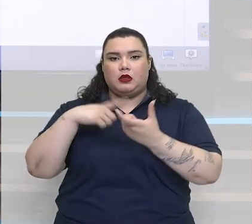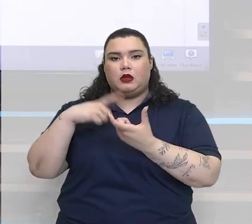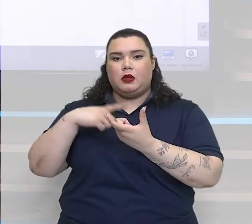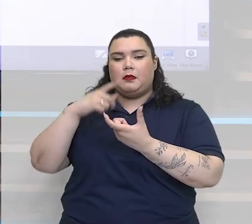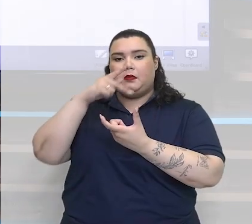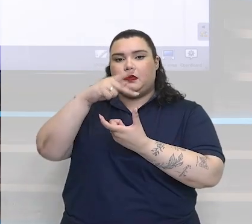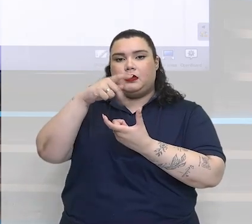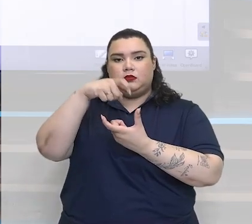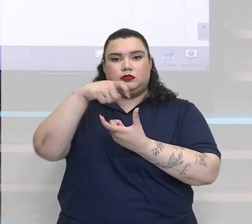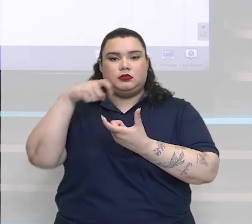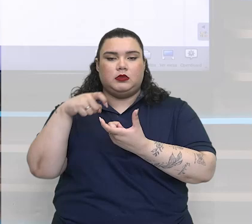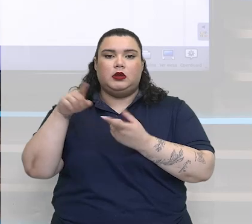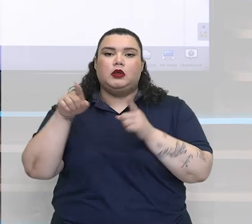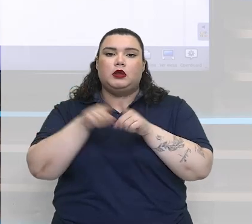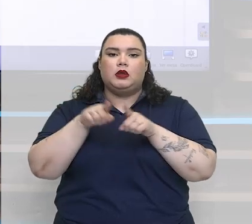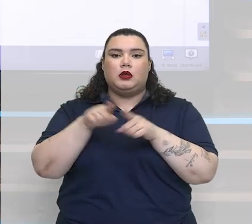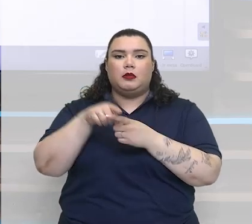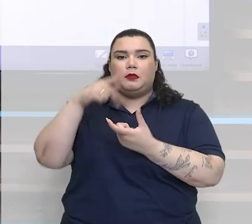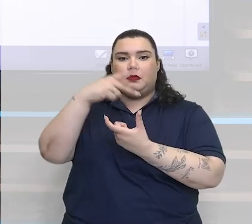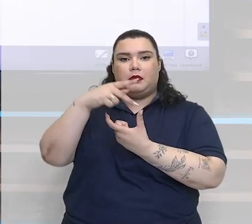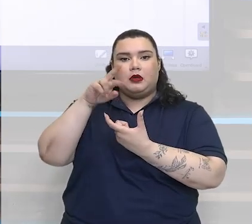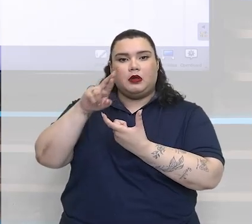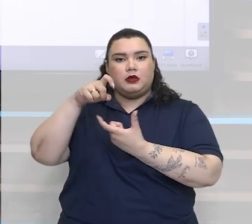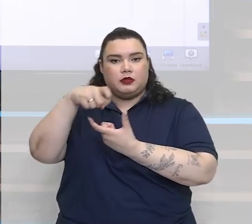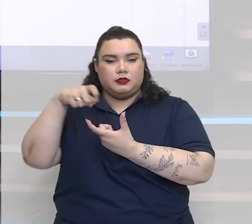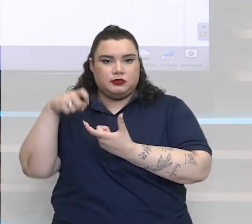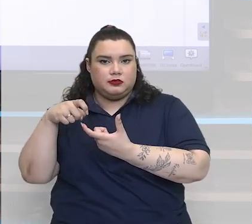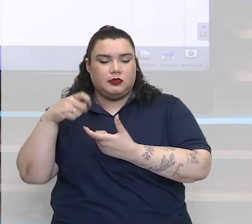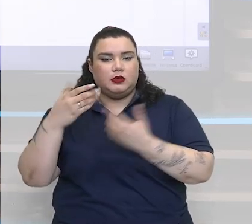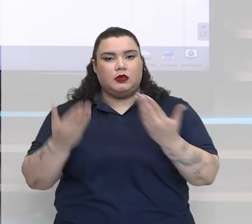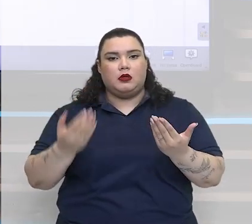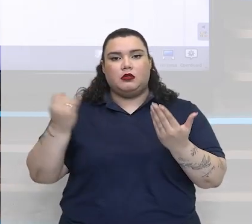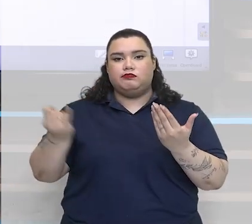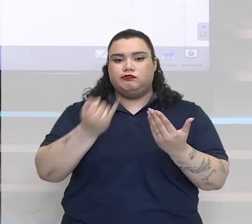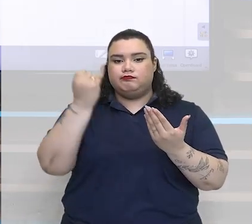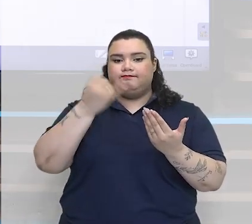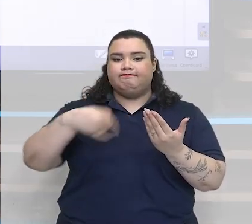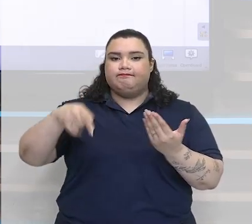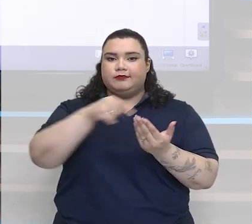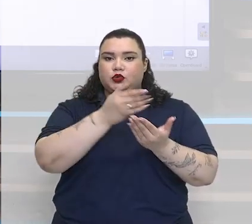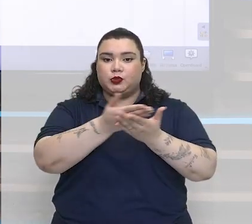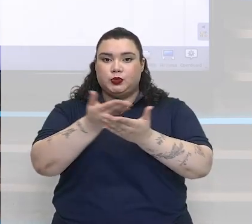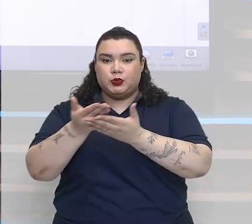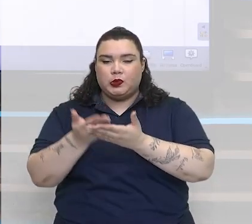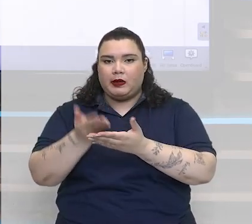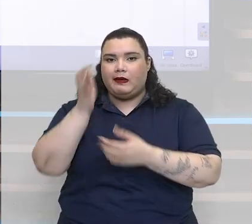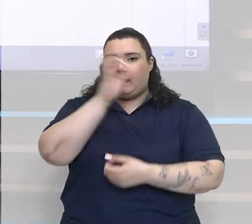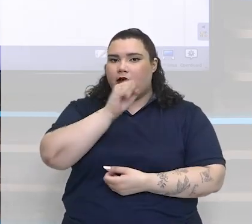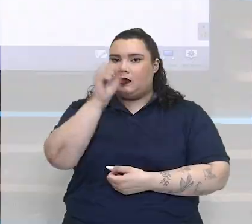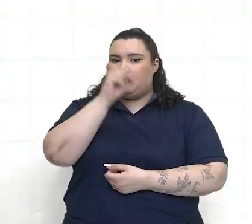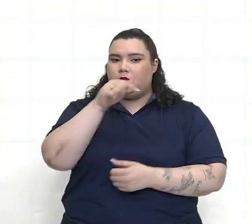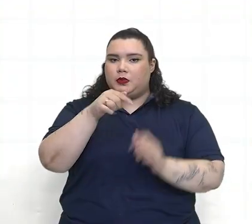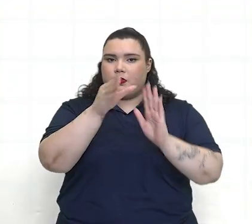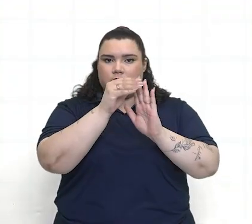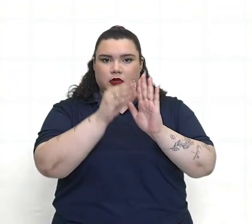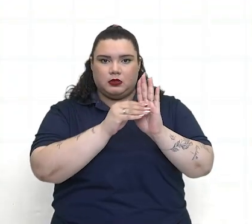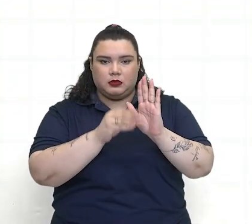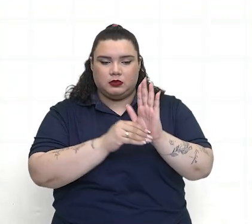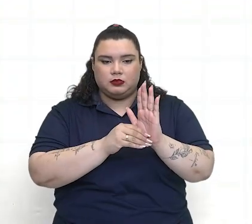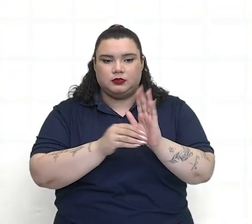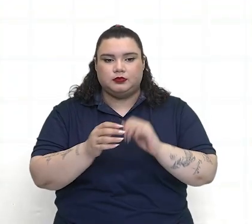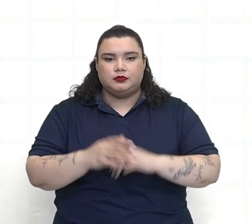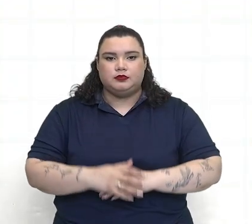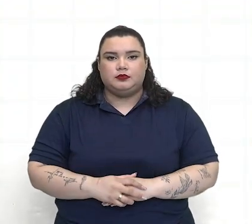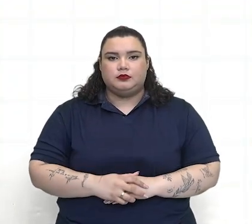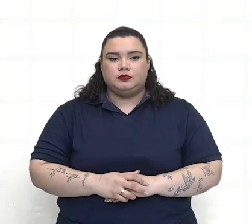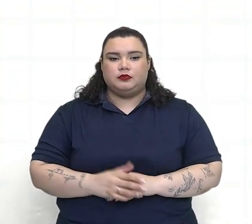das proparoxítonas. E é importantíssimo você estudar e aprender este assunto.